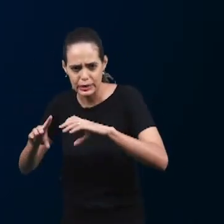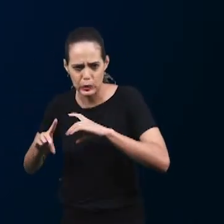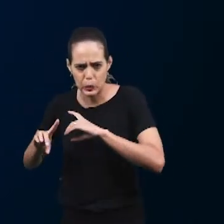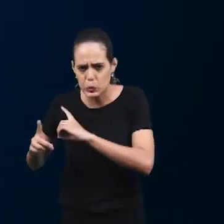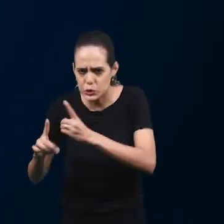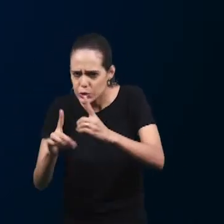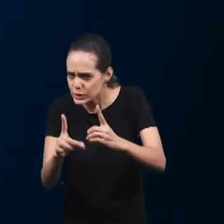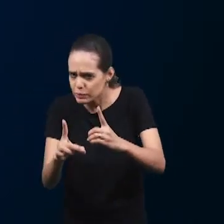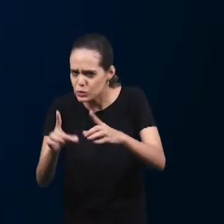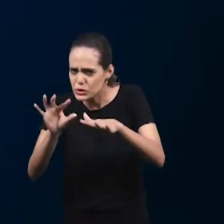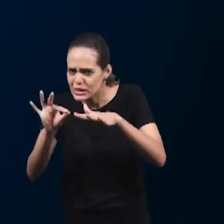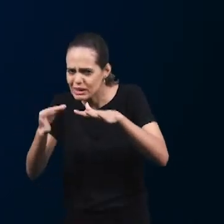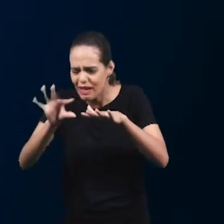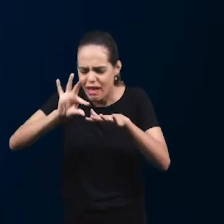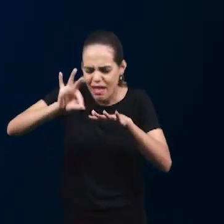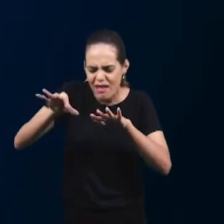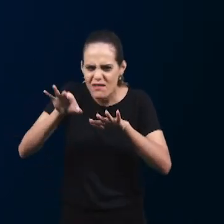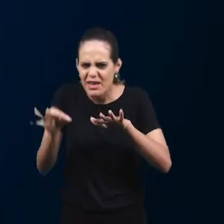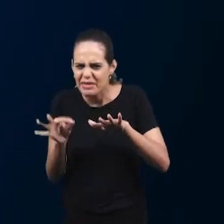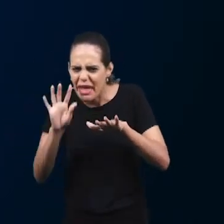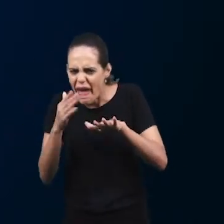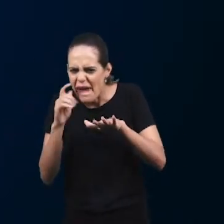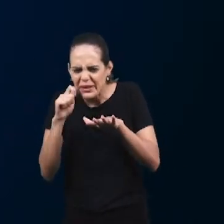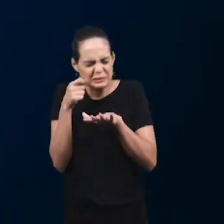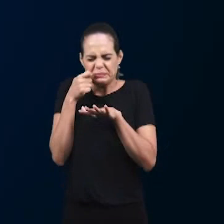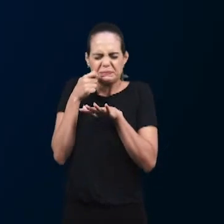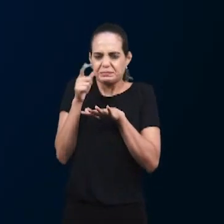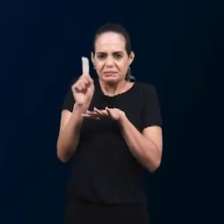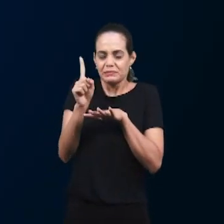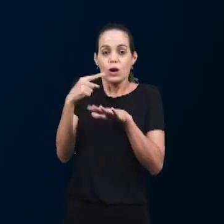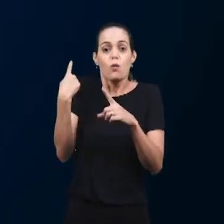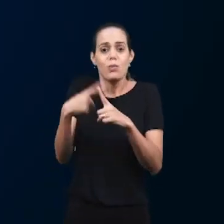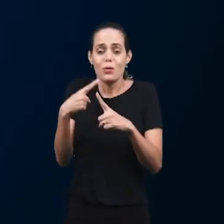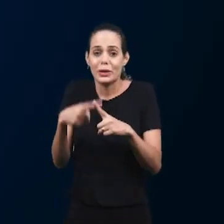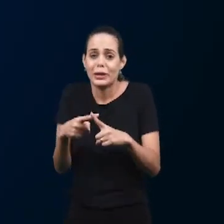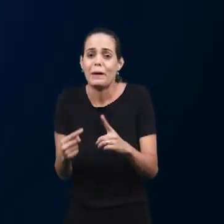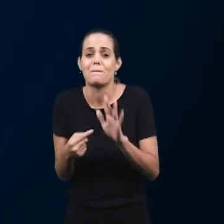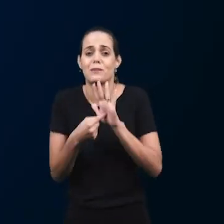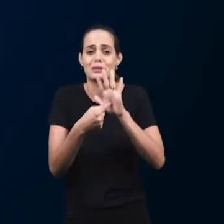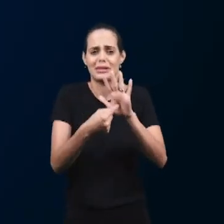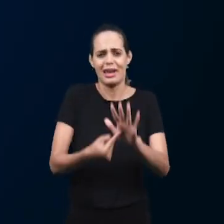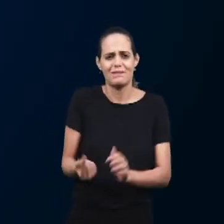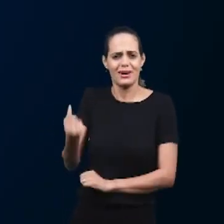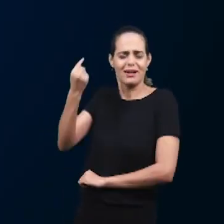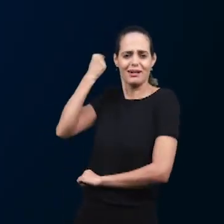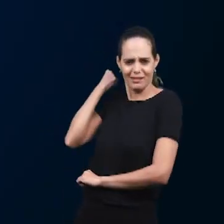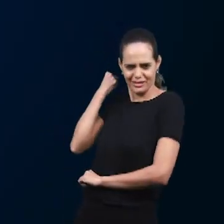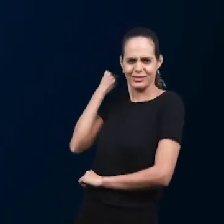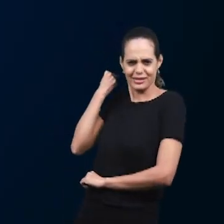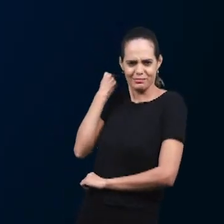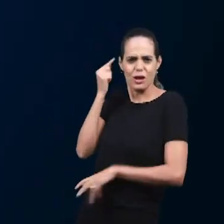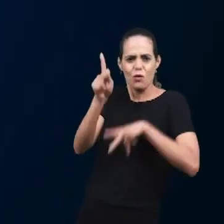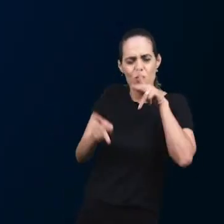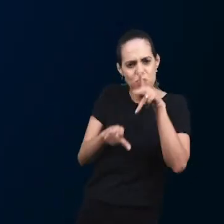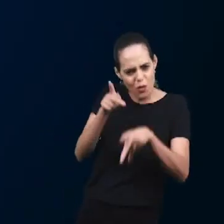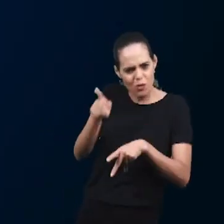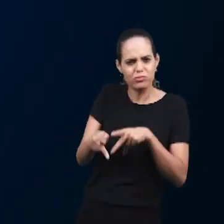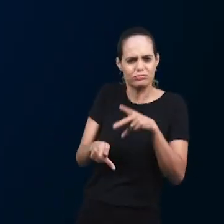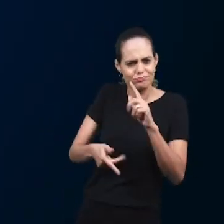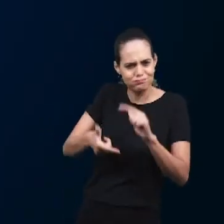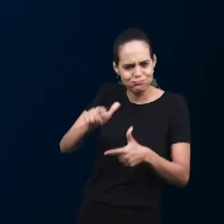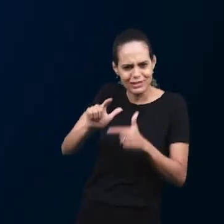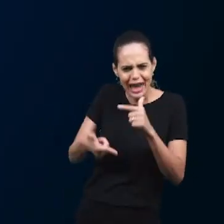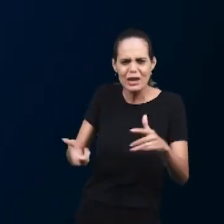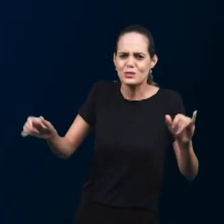Páscoa, que as ervas amargosas, elas eram símbolo do sofrimento do povo de Israel quando foi escravo,